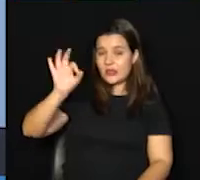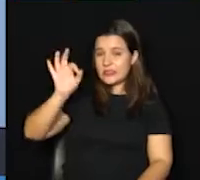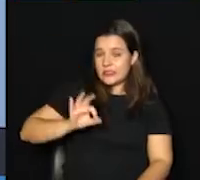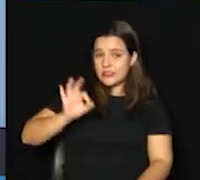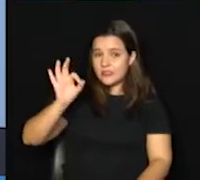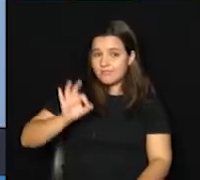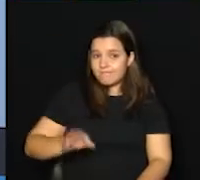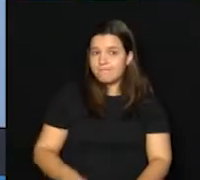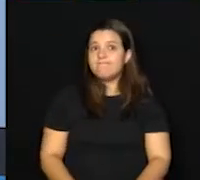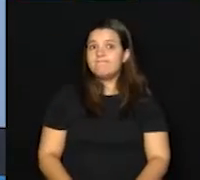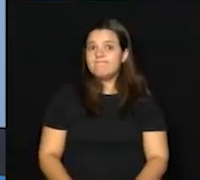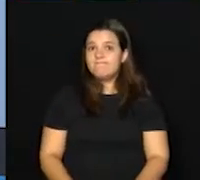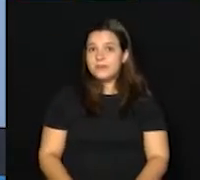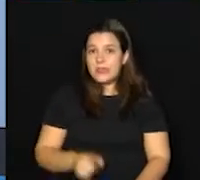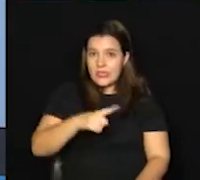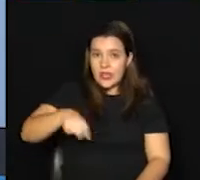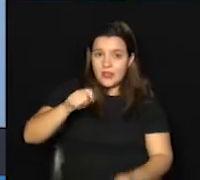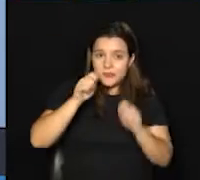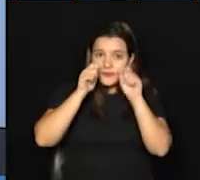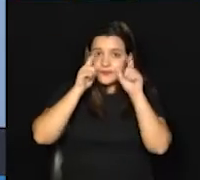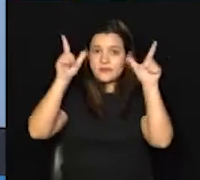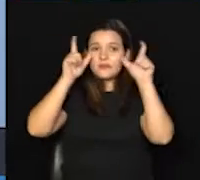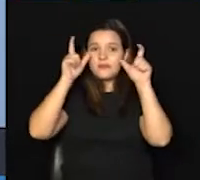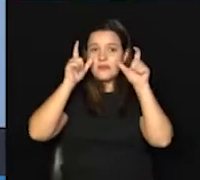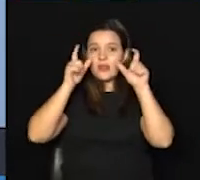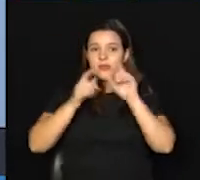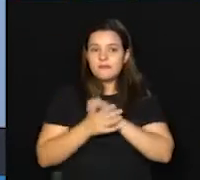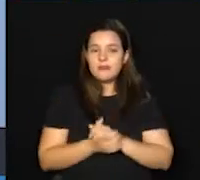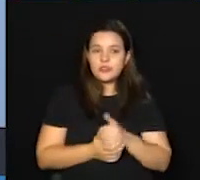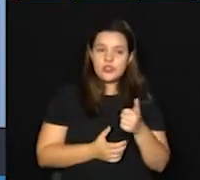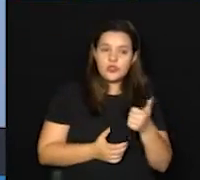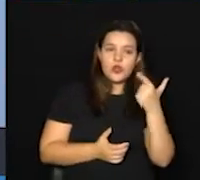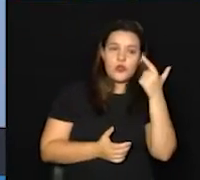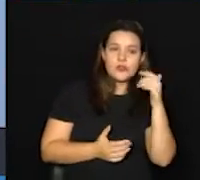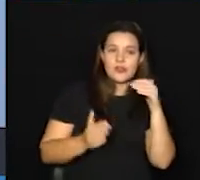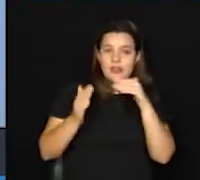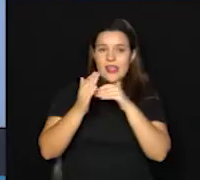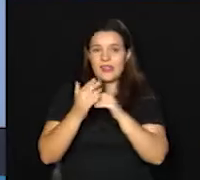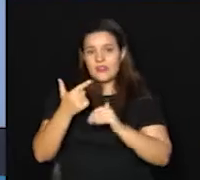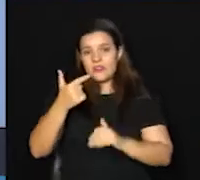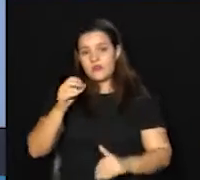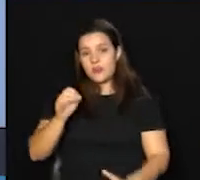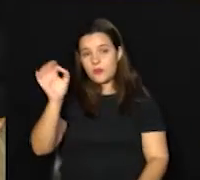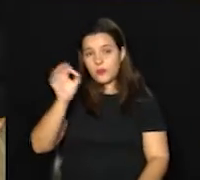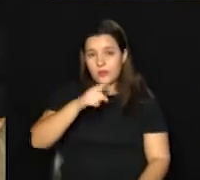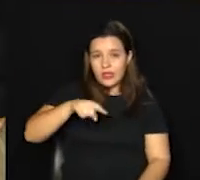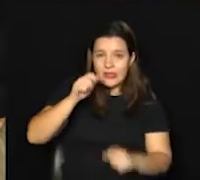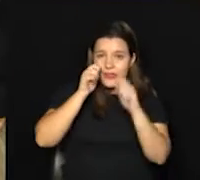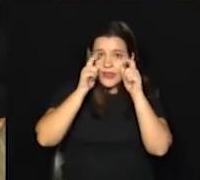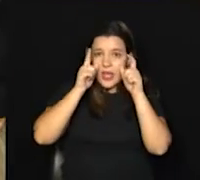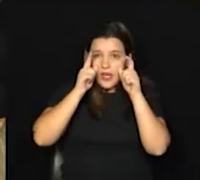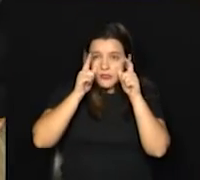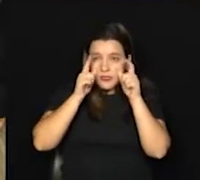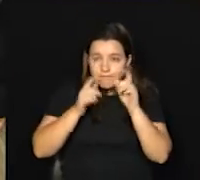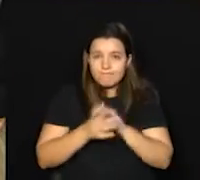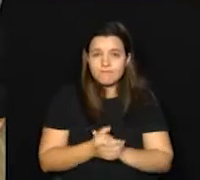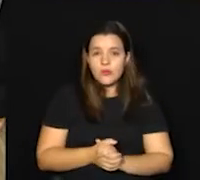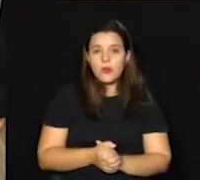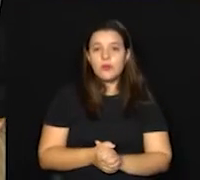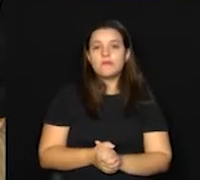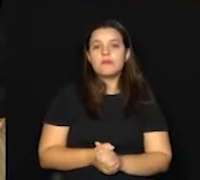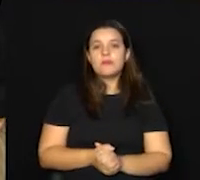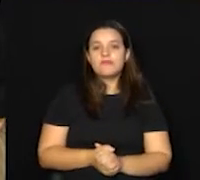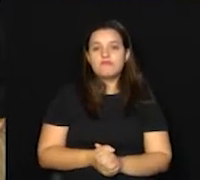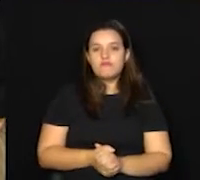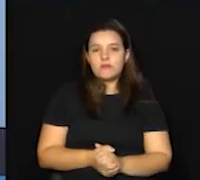E é declarado estado de alerta quando a gente tem entre 12% e 20%. Lembrando que continuam aquelas